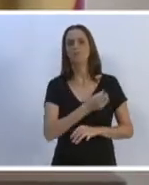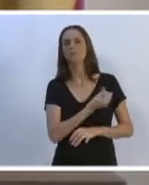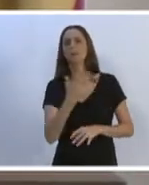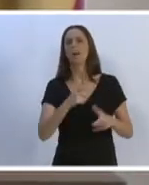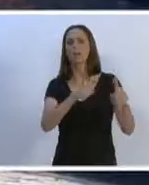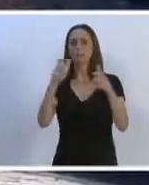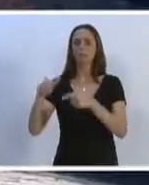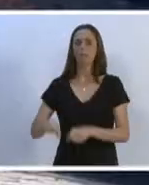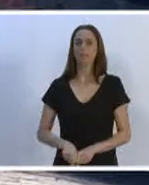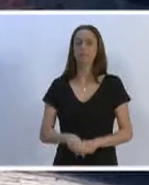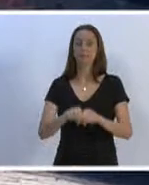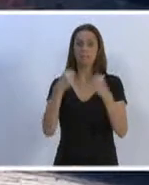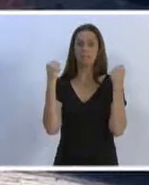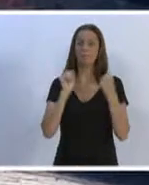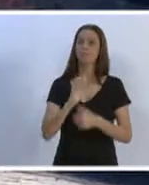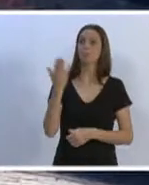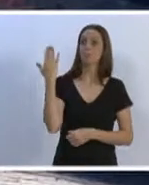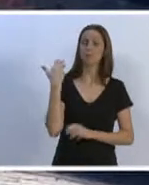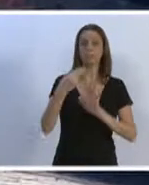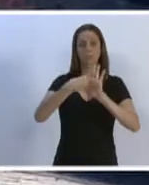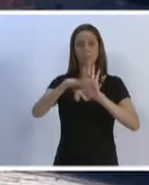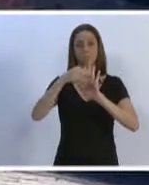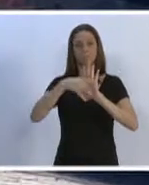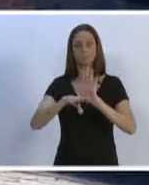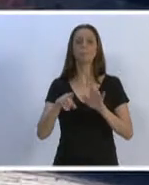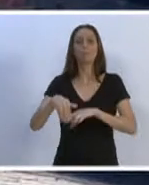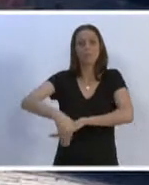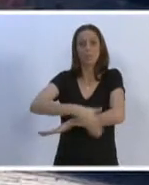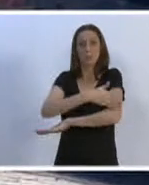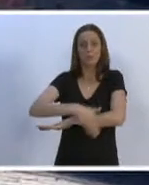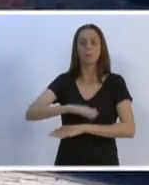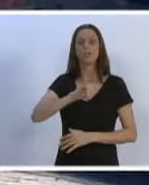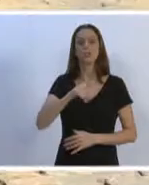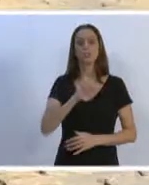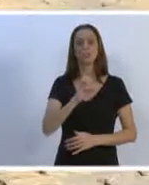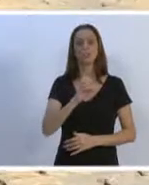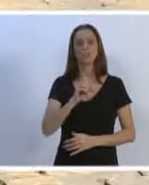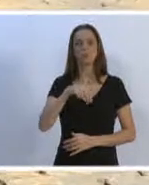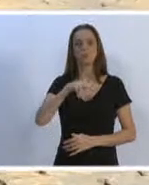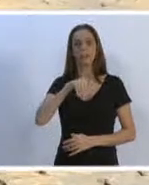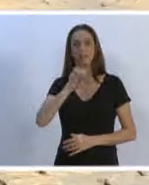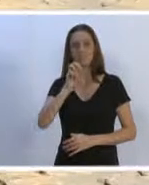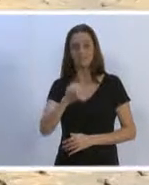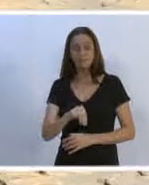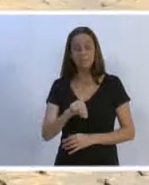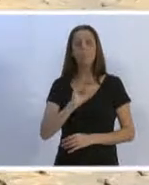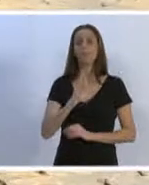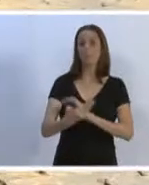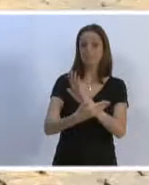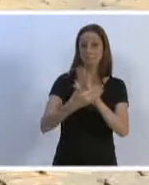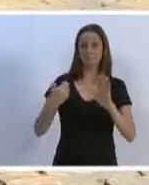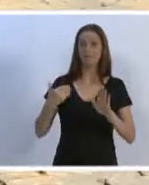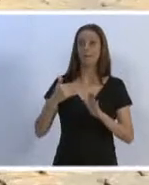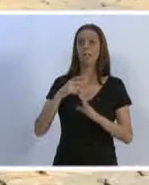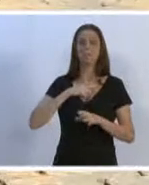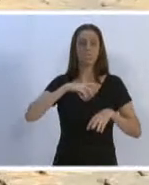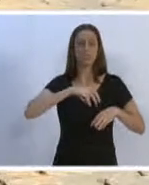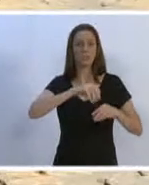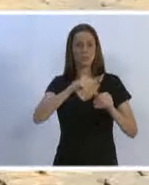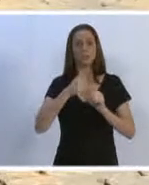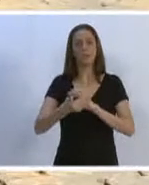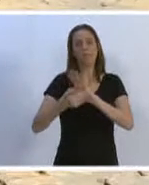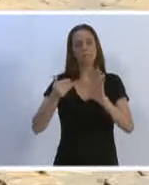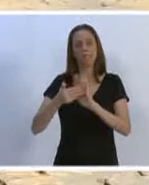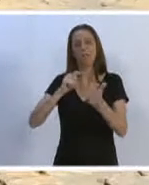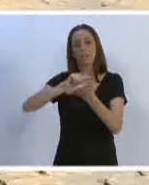alguns atendimentos de indicações, reivindicações que fizemos, a exemplo da rua Joaquim Carlos de Souza, onde foi retirada a barreira, feita a limpeza ali no local, a